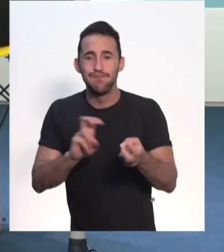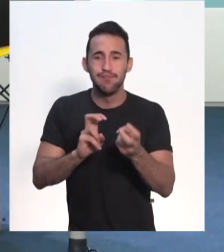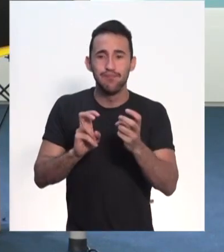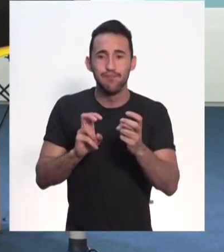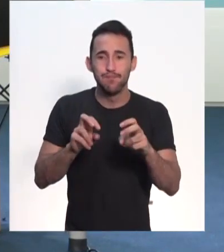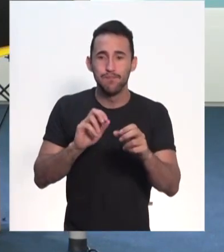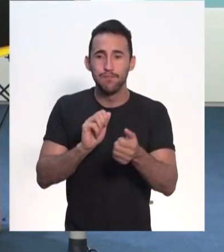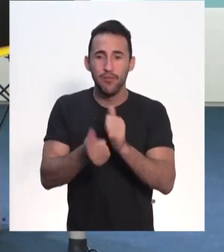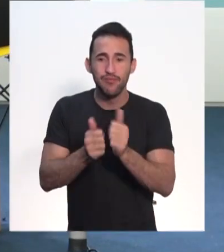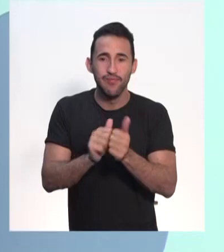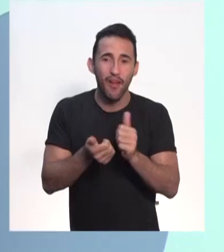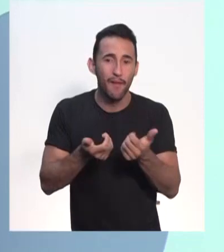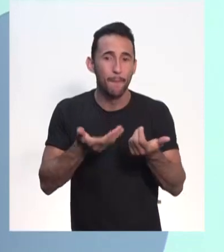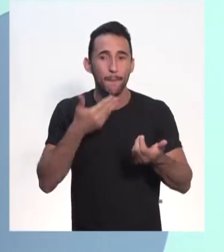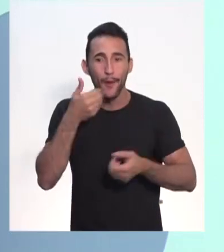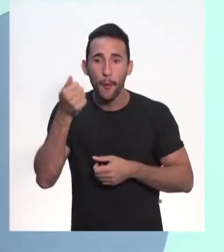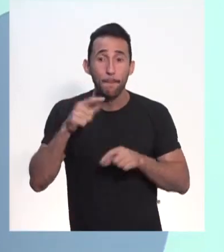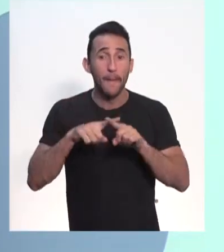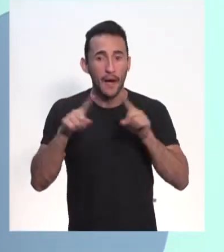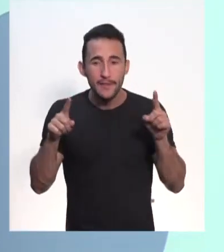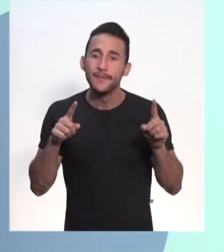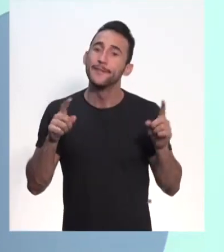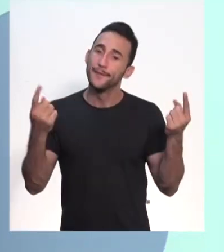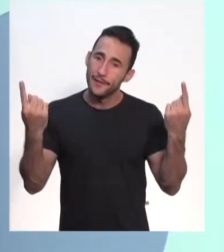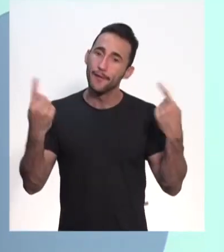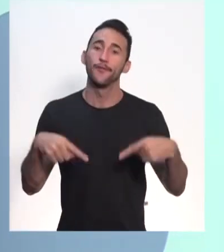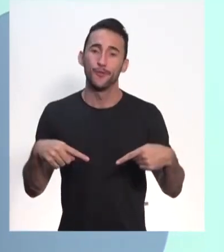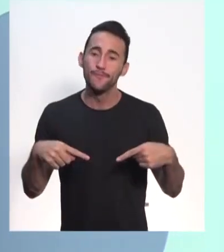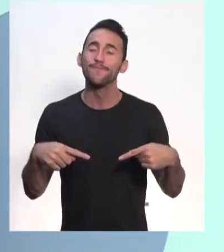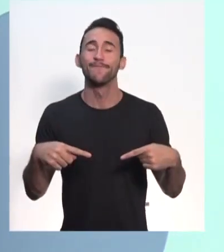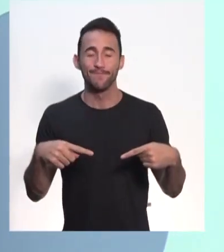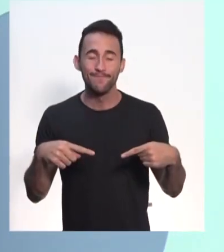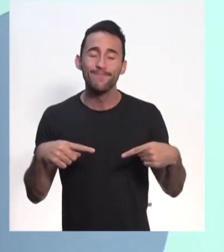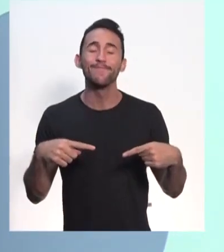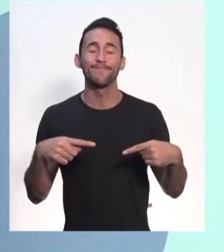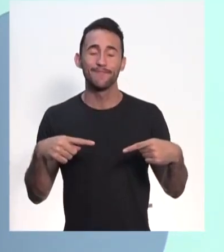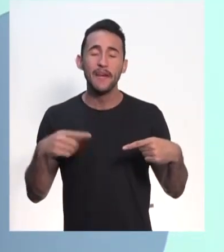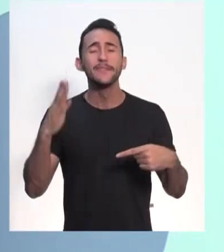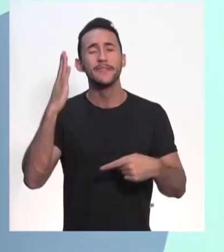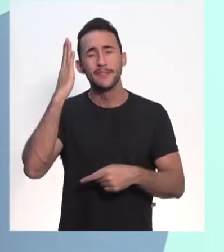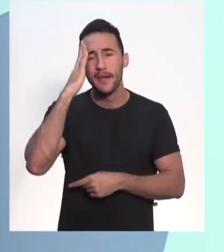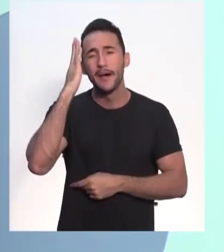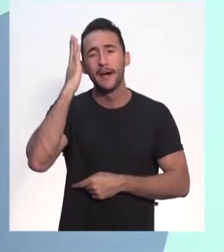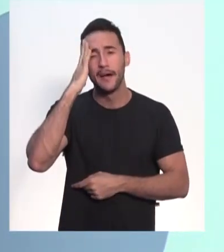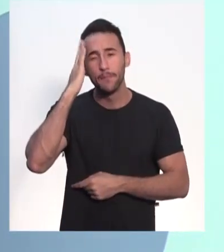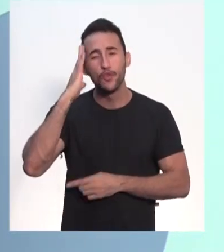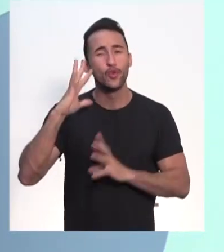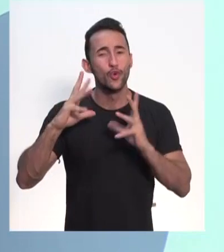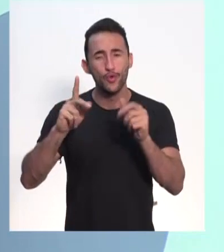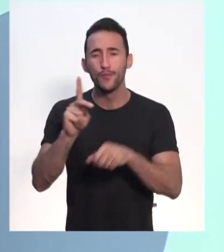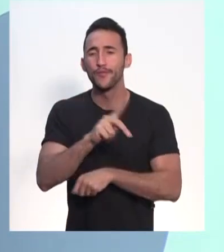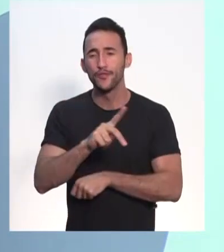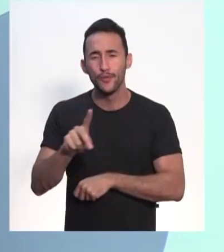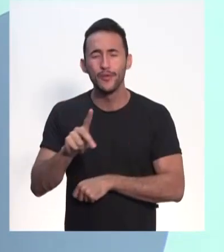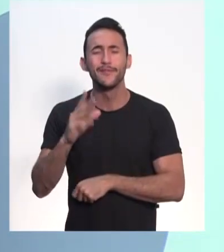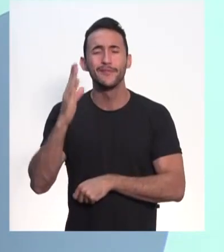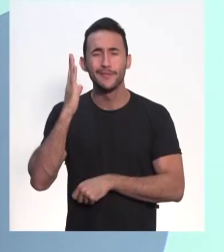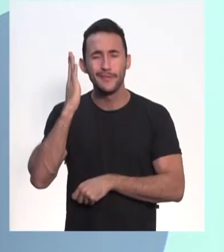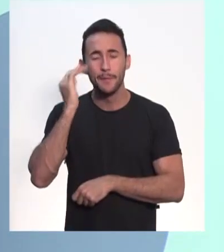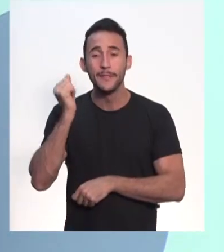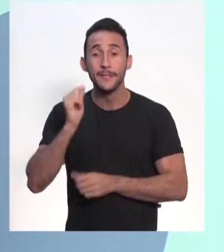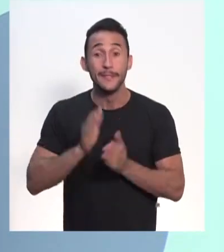gente use dessa possibilidade da cultura digital para desenvolver as habilidades que a gente